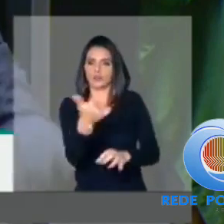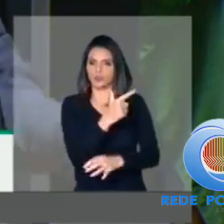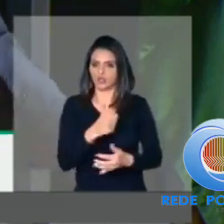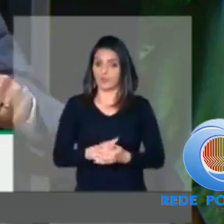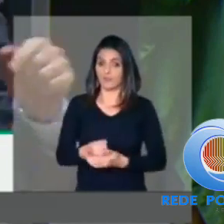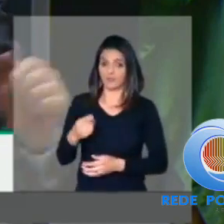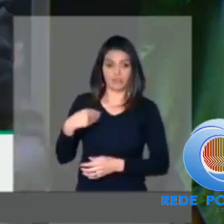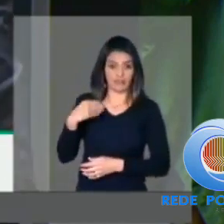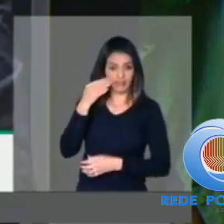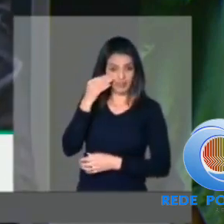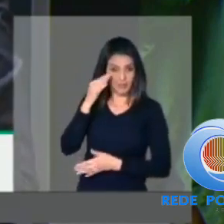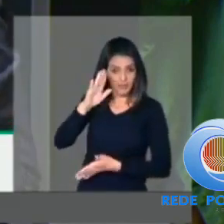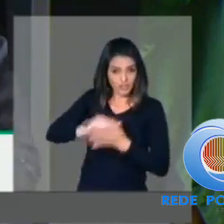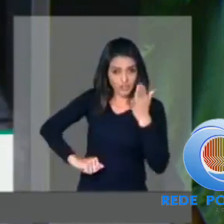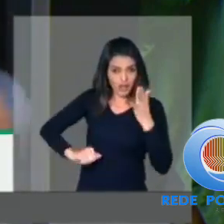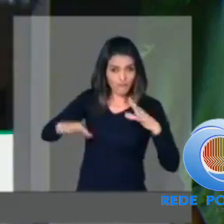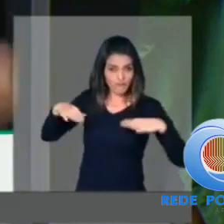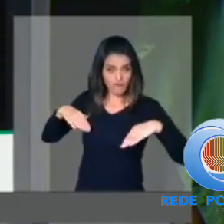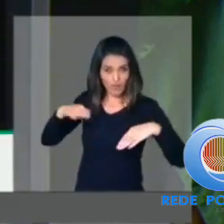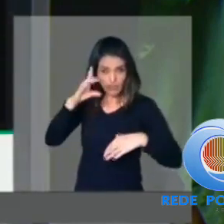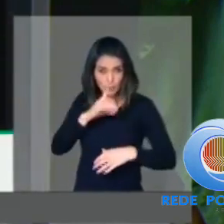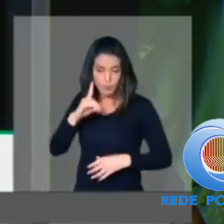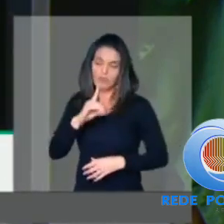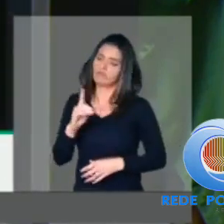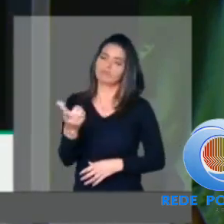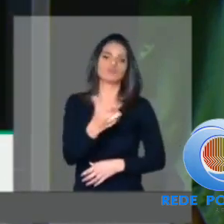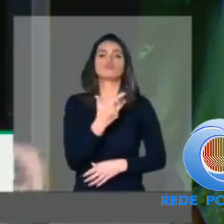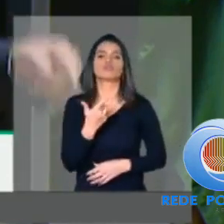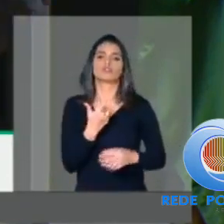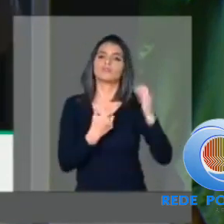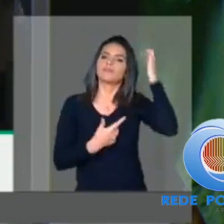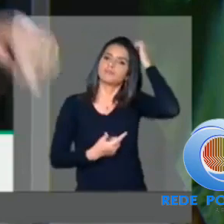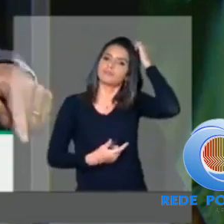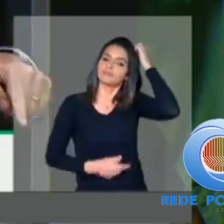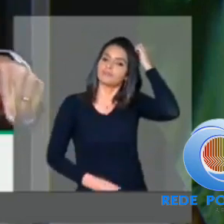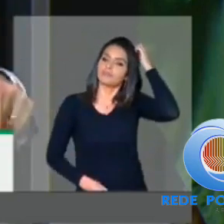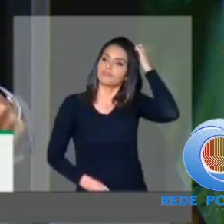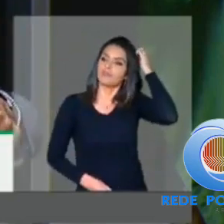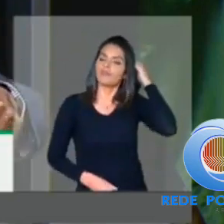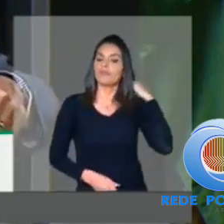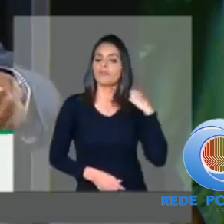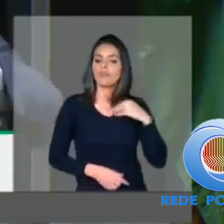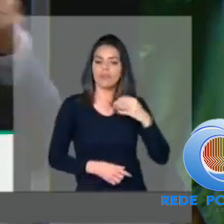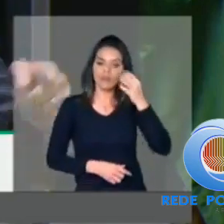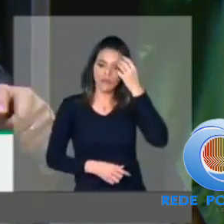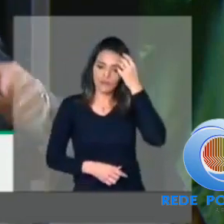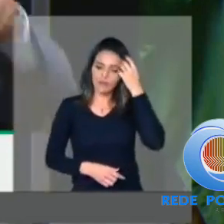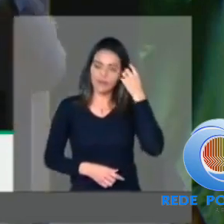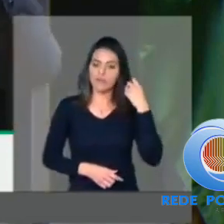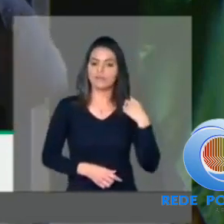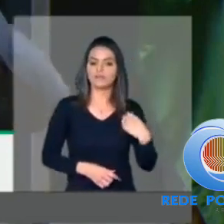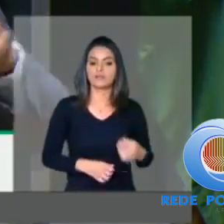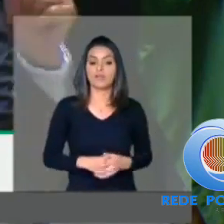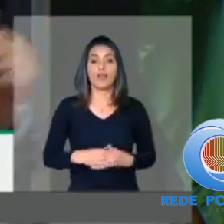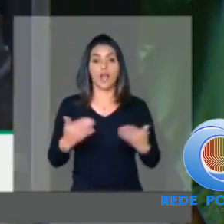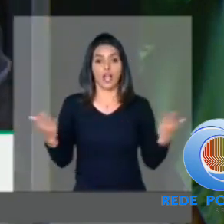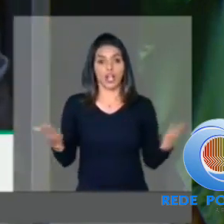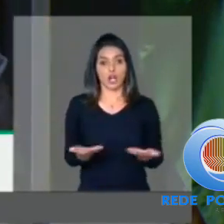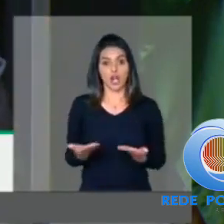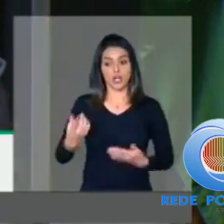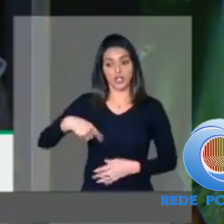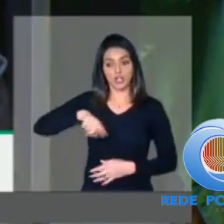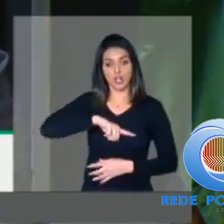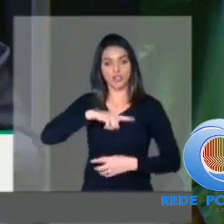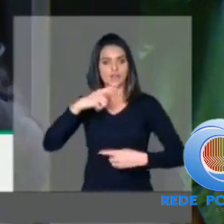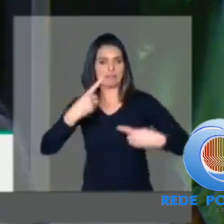folga aos domingos dos trabalhadores. E aqui, presidente, esta casa, que mal ou bem debateu a